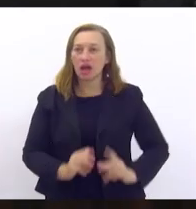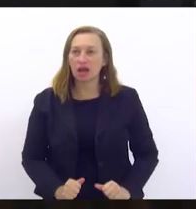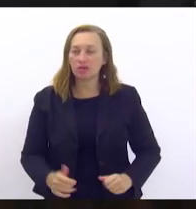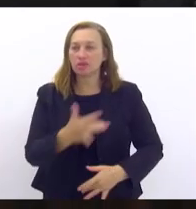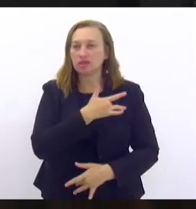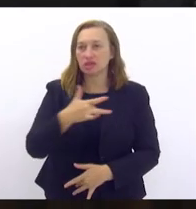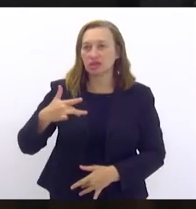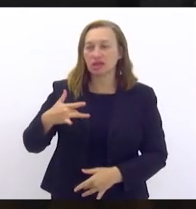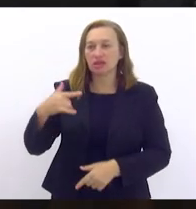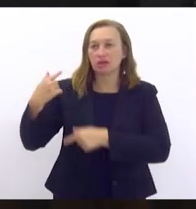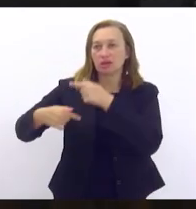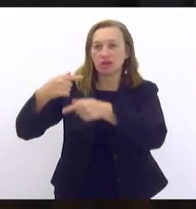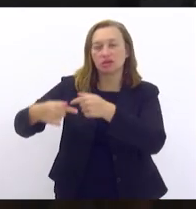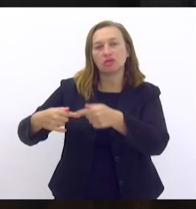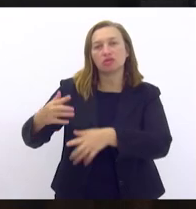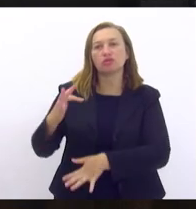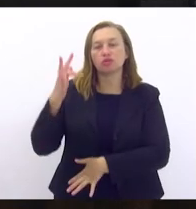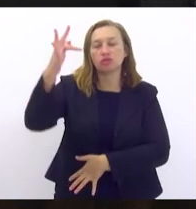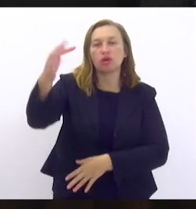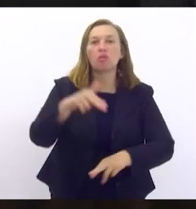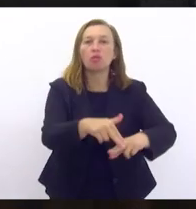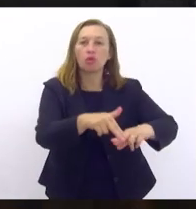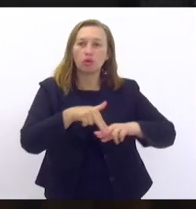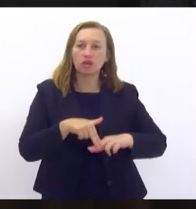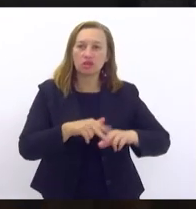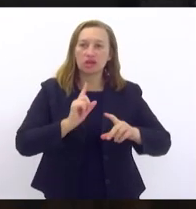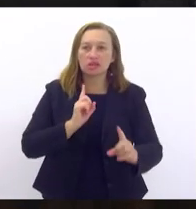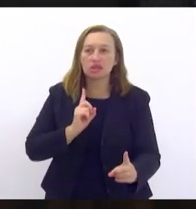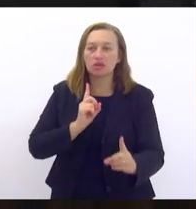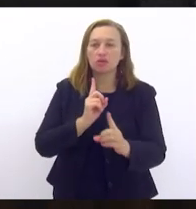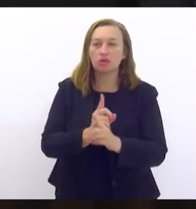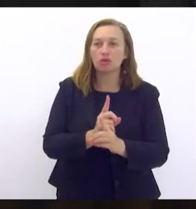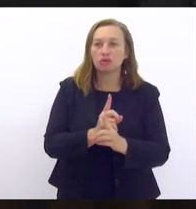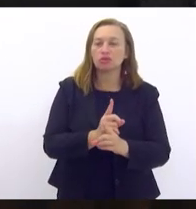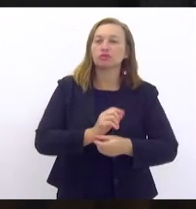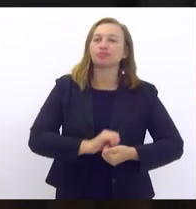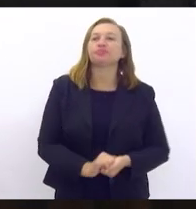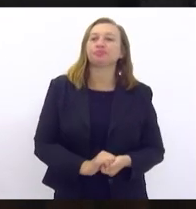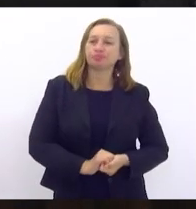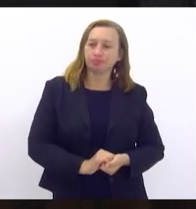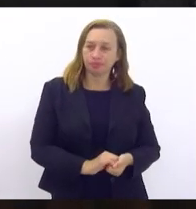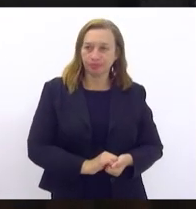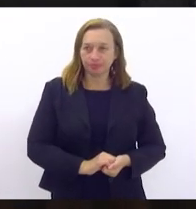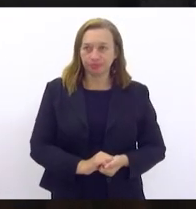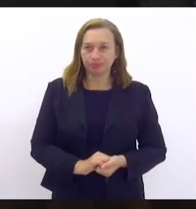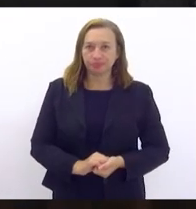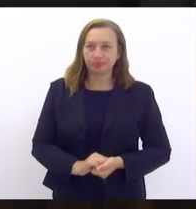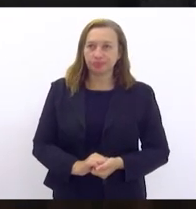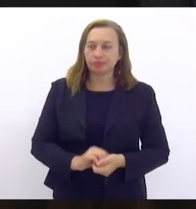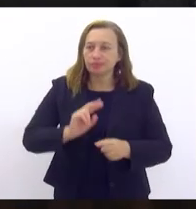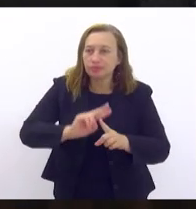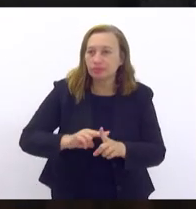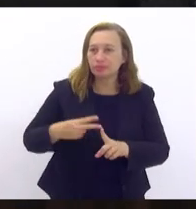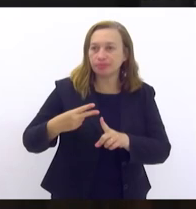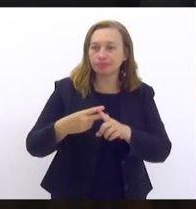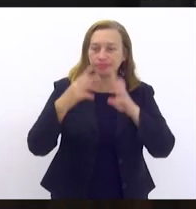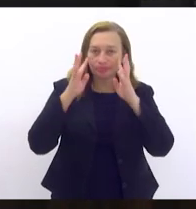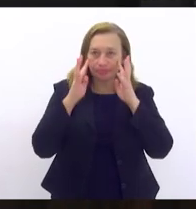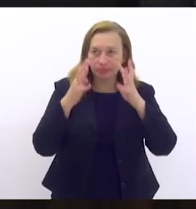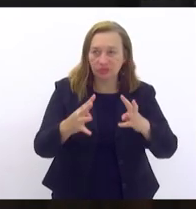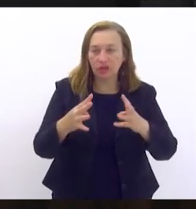gerações futuras por isso esse encontro se reveste de redobradas atenções